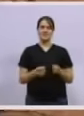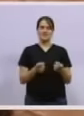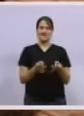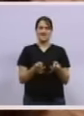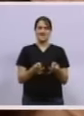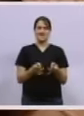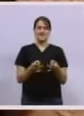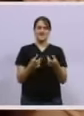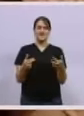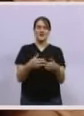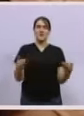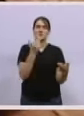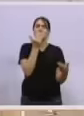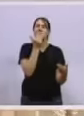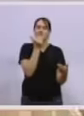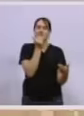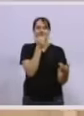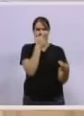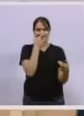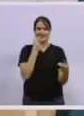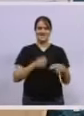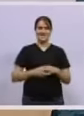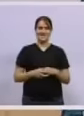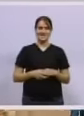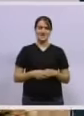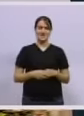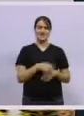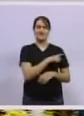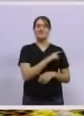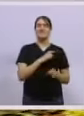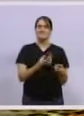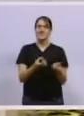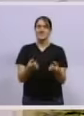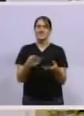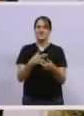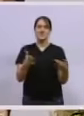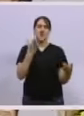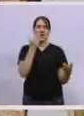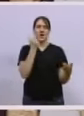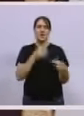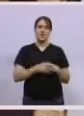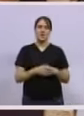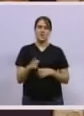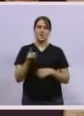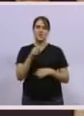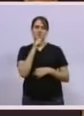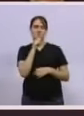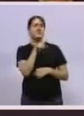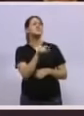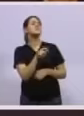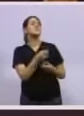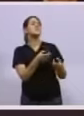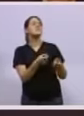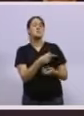rimar. E ela está com o bendito balaim de chouriço, vendendo, tadinha. Aí o velho passa, o que você está